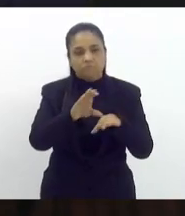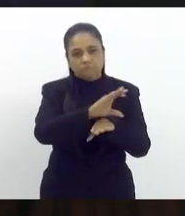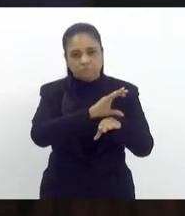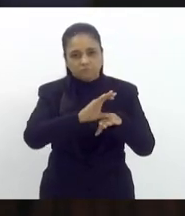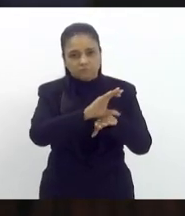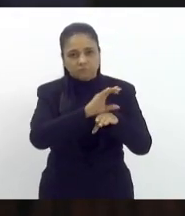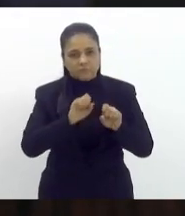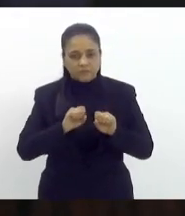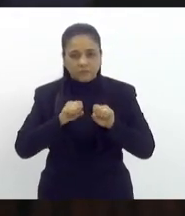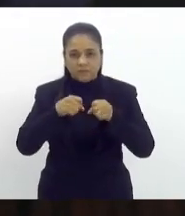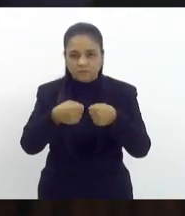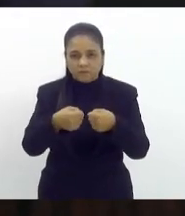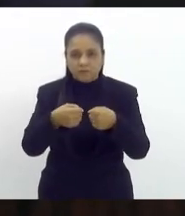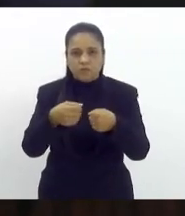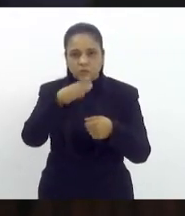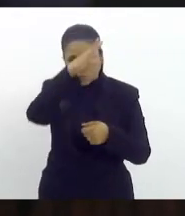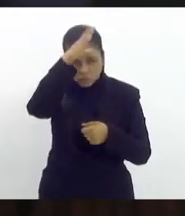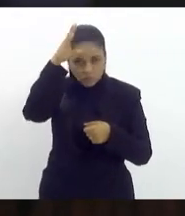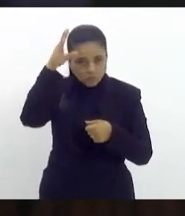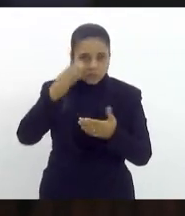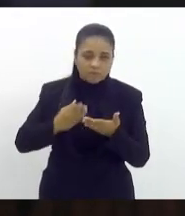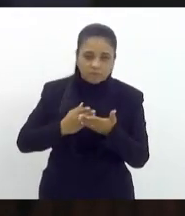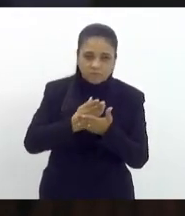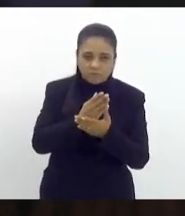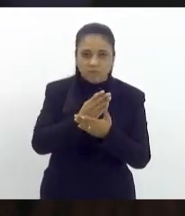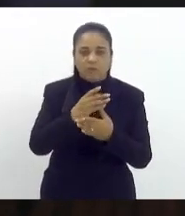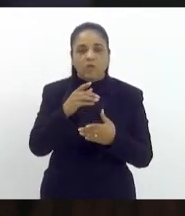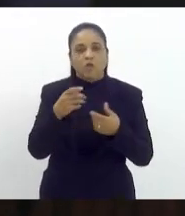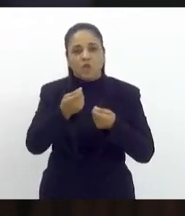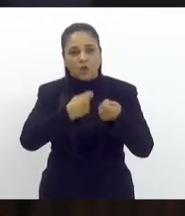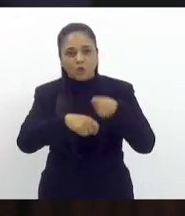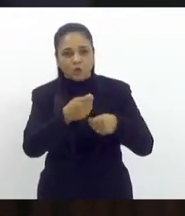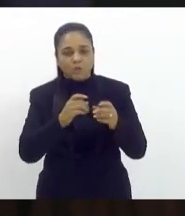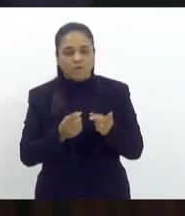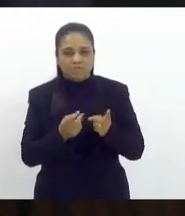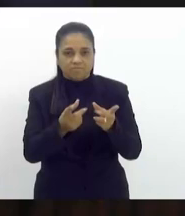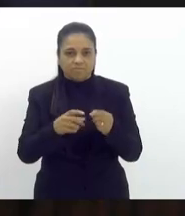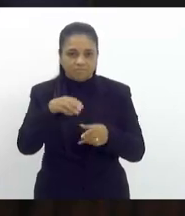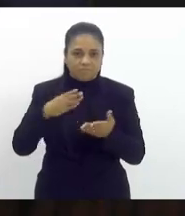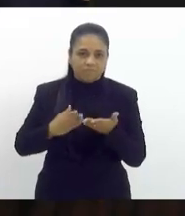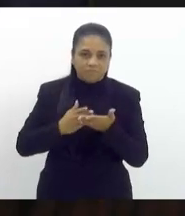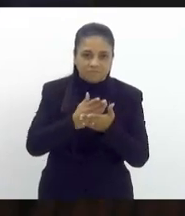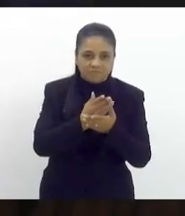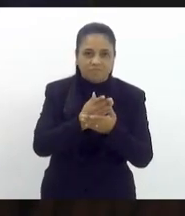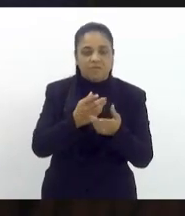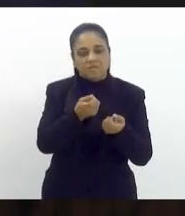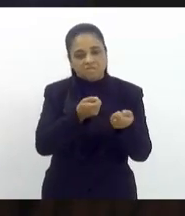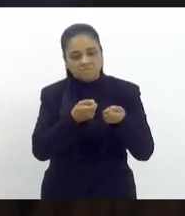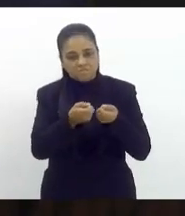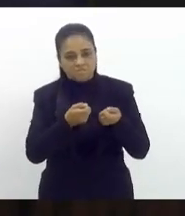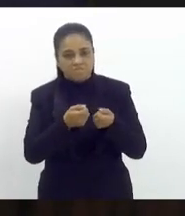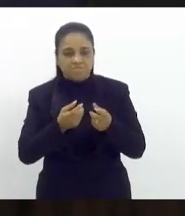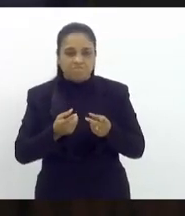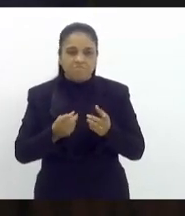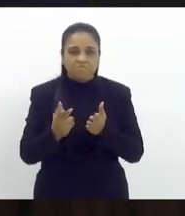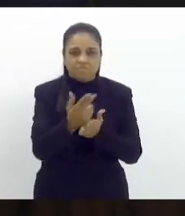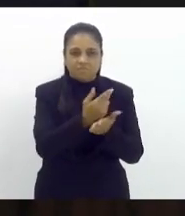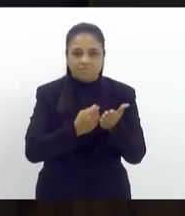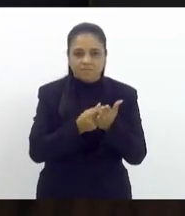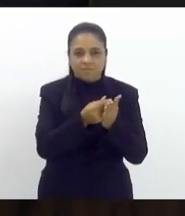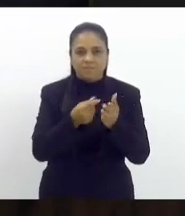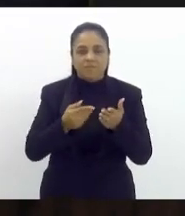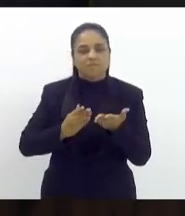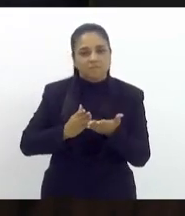Defesa do Consumidor favorável economia dos comércio favorável orçamento ensinação financeira favorável